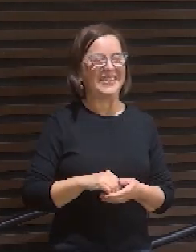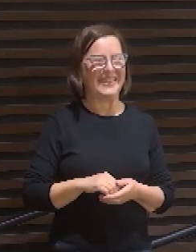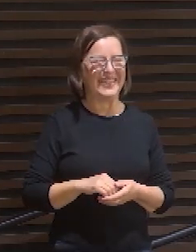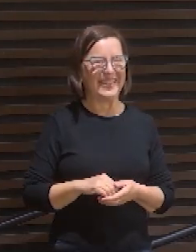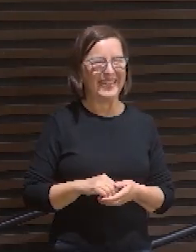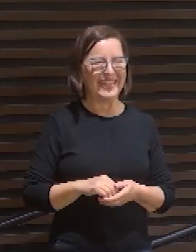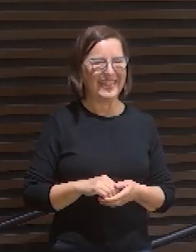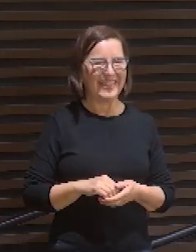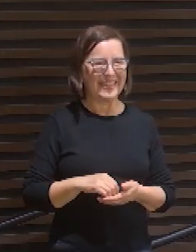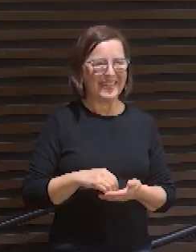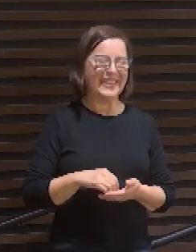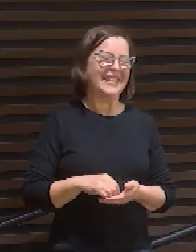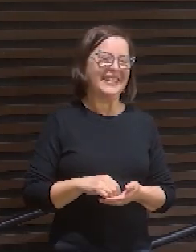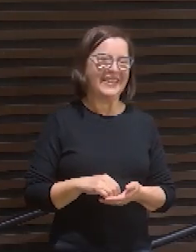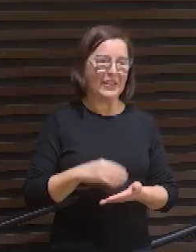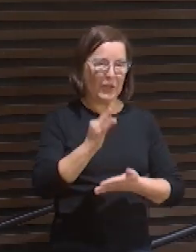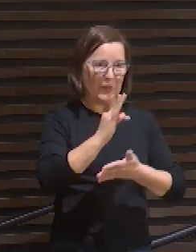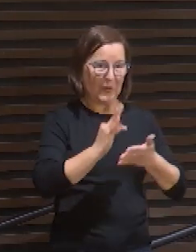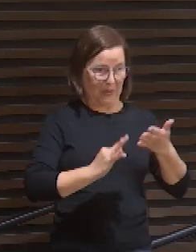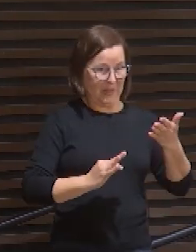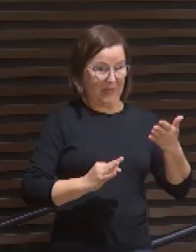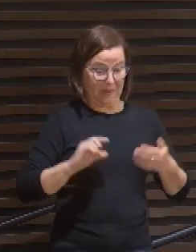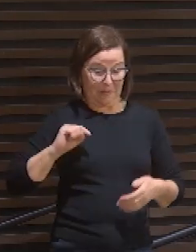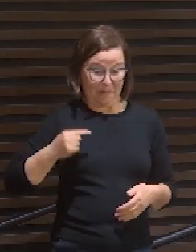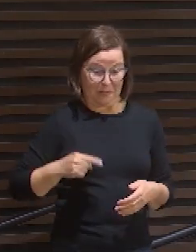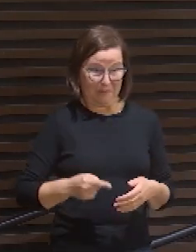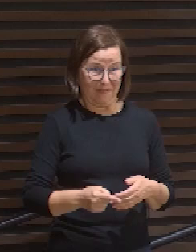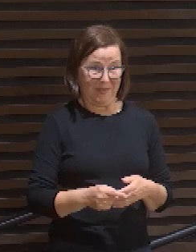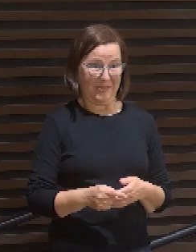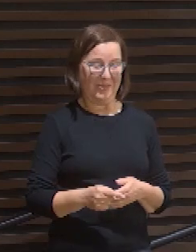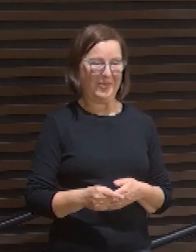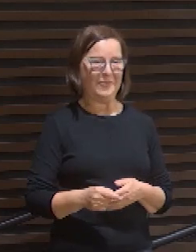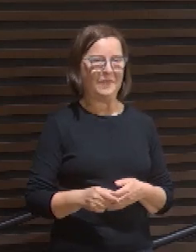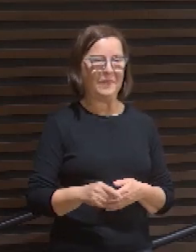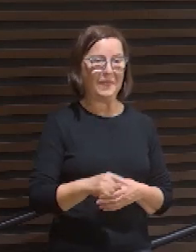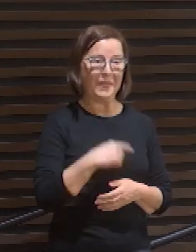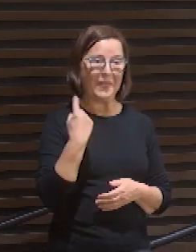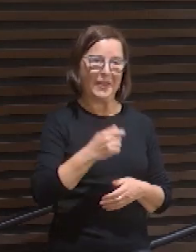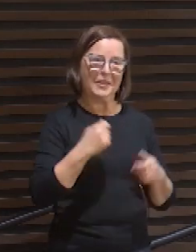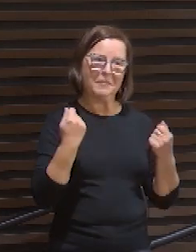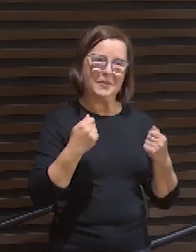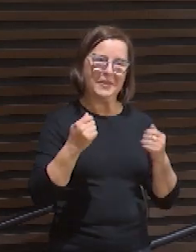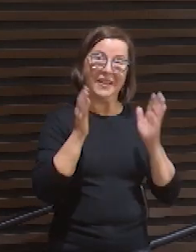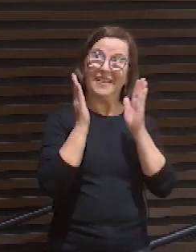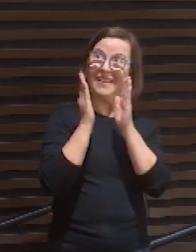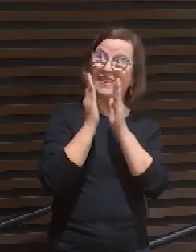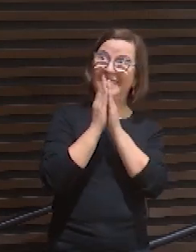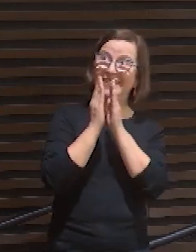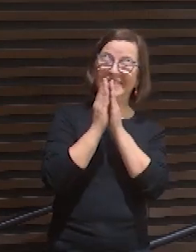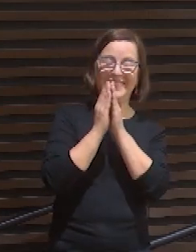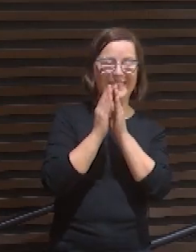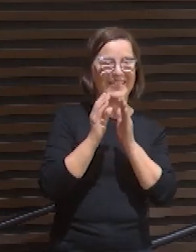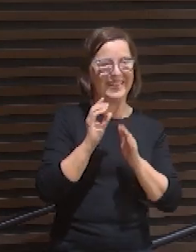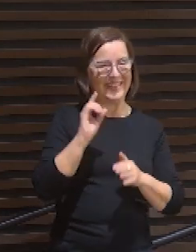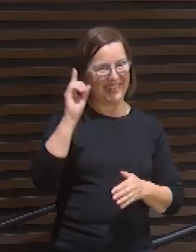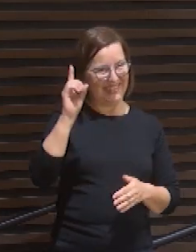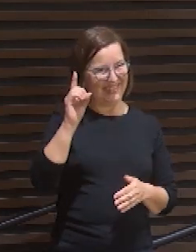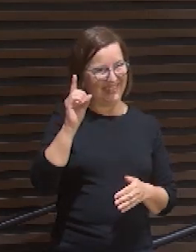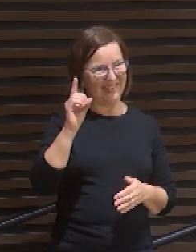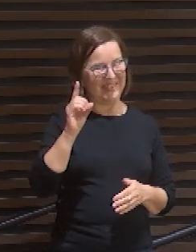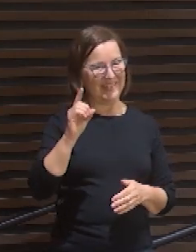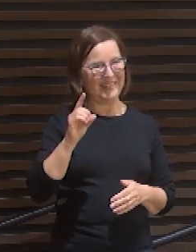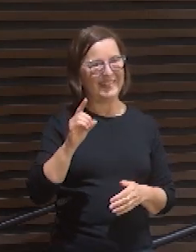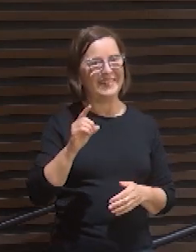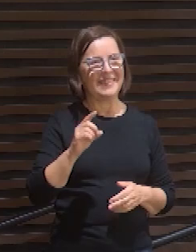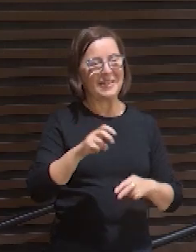profundo. Nós temos que nos achegar a Ele com a misericórdia e a graça do